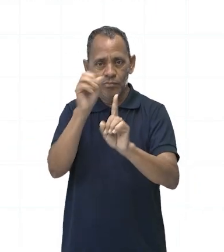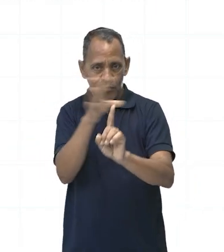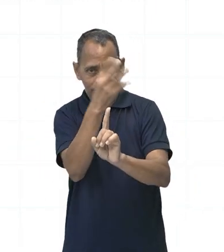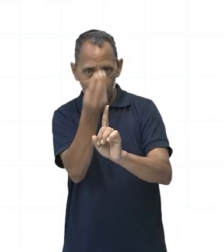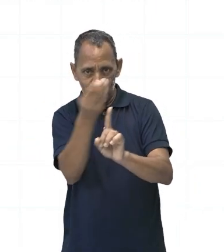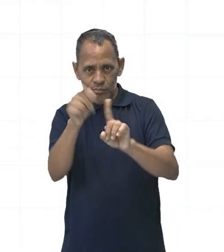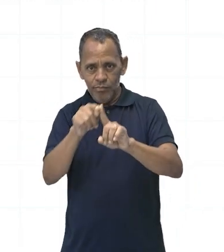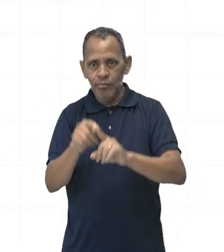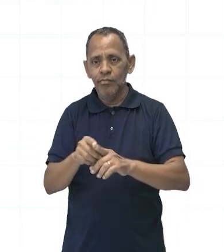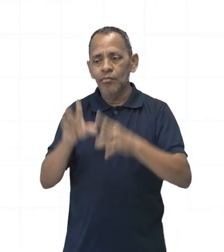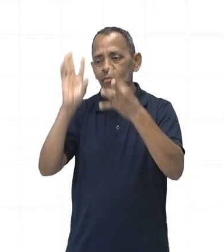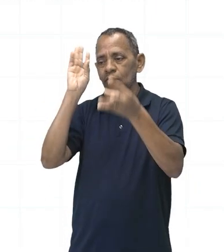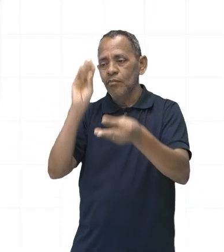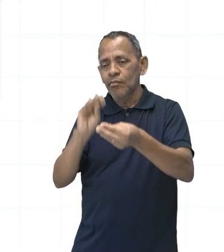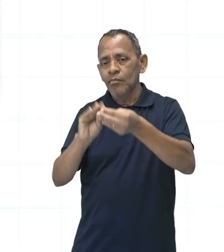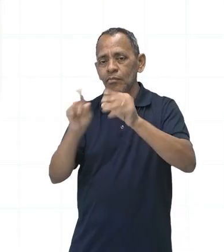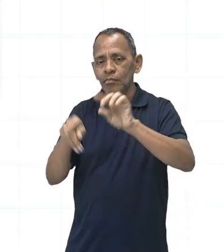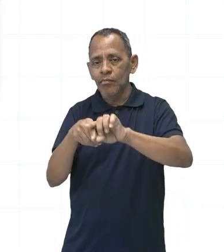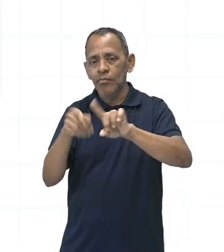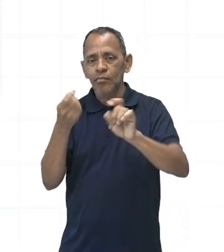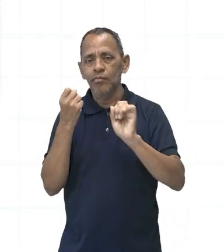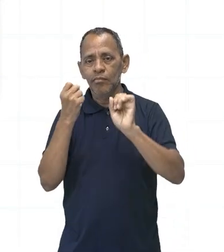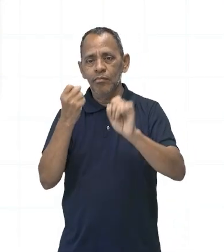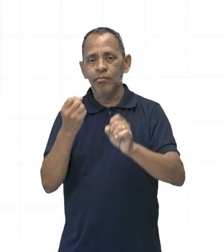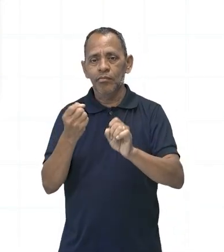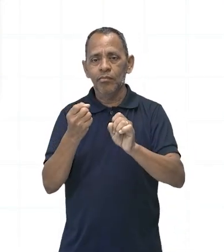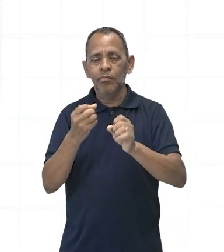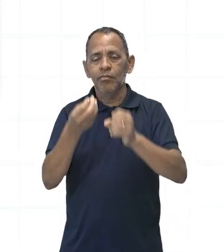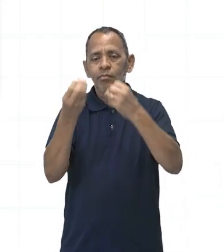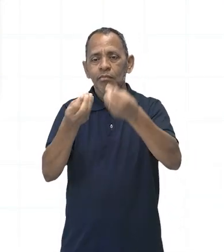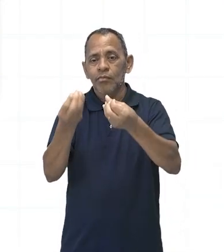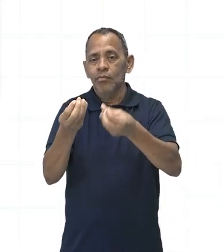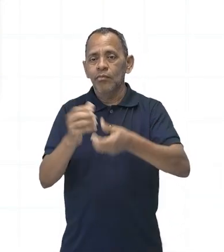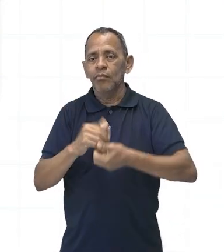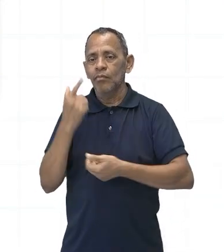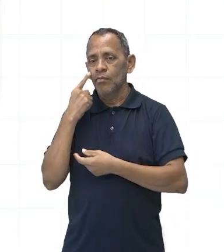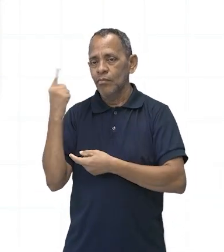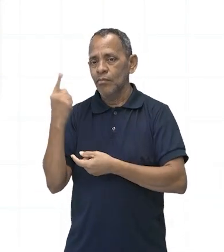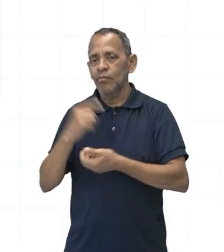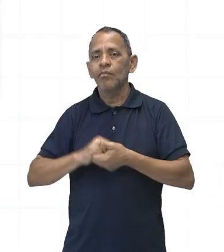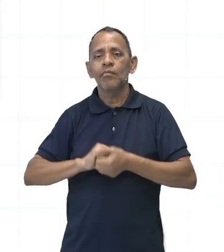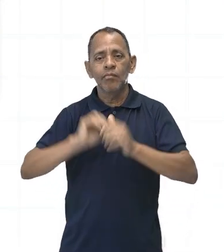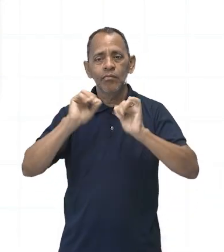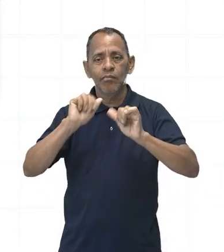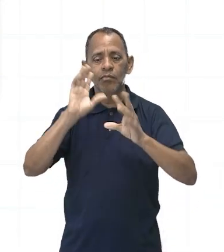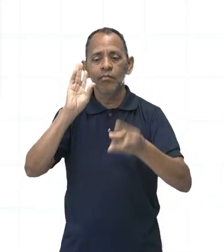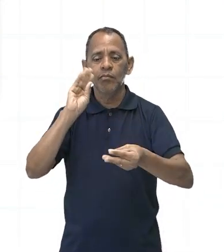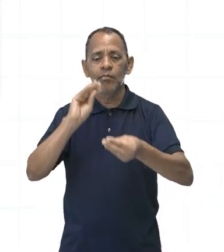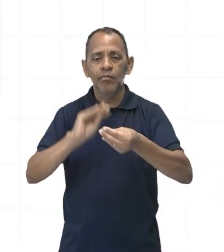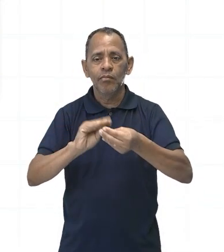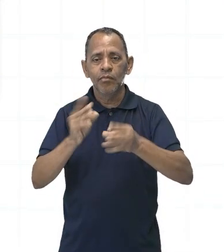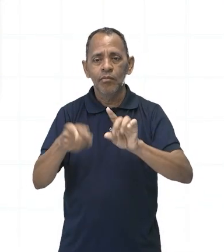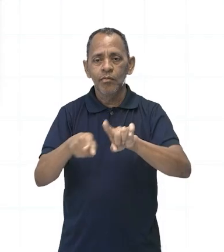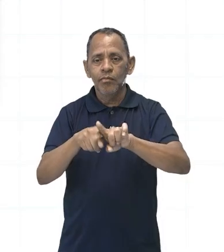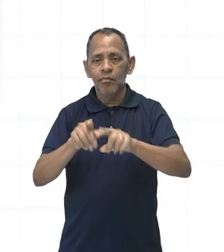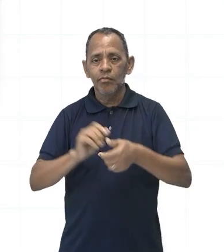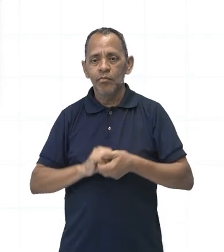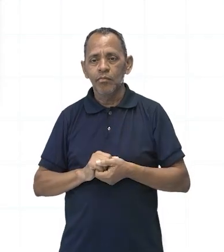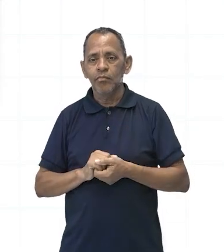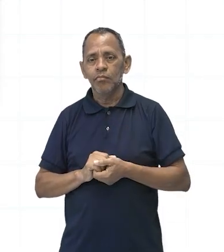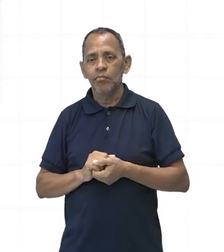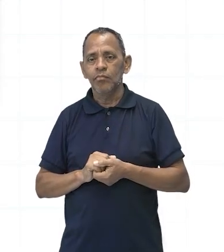da seguinte forma. Vamos ver quais são essas formas que elas podem ser resumidas. Arte abstrata de distância